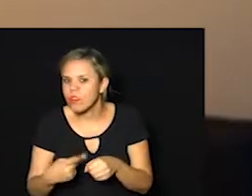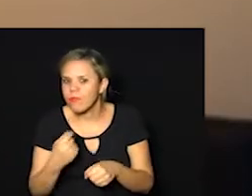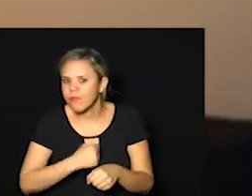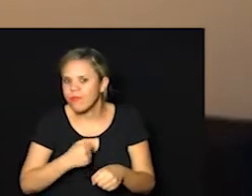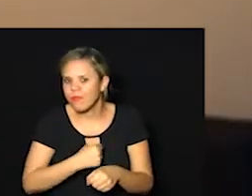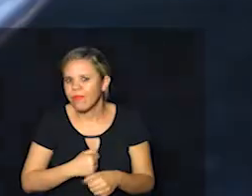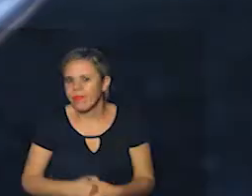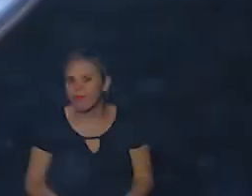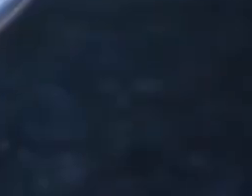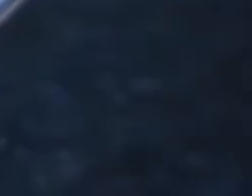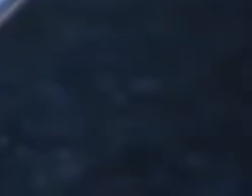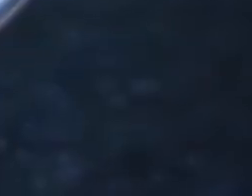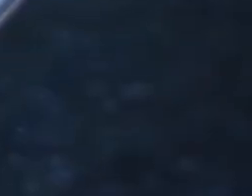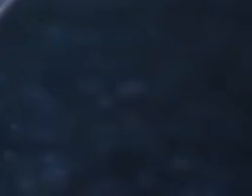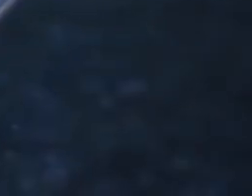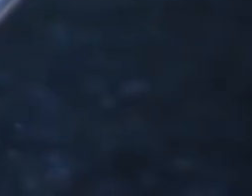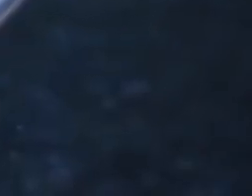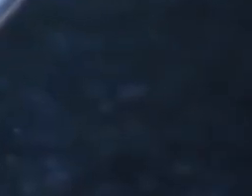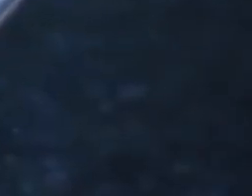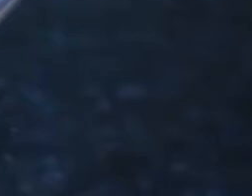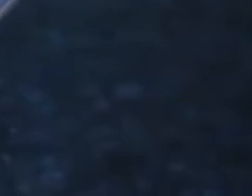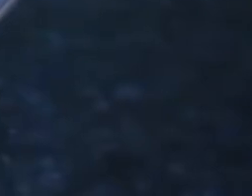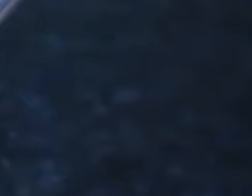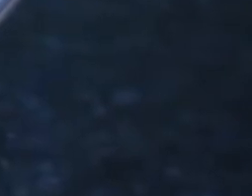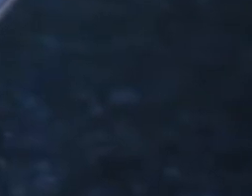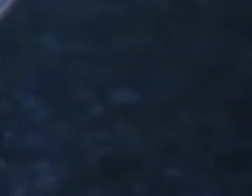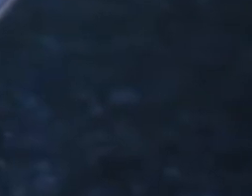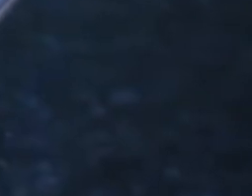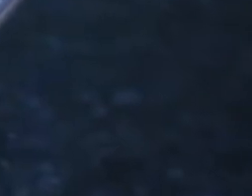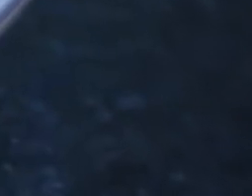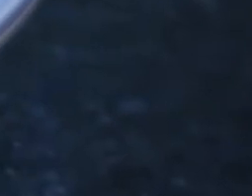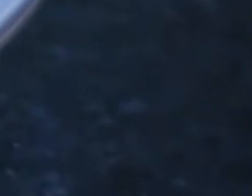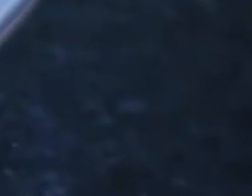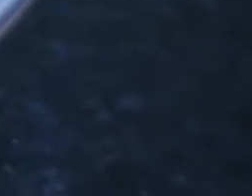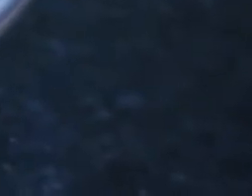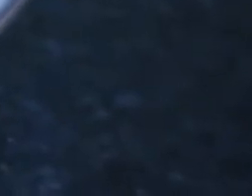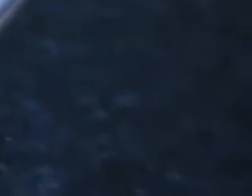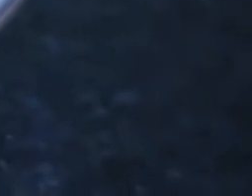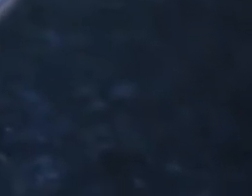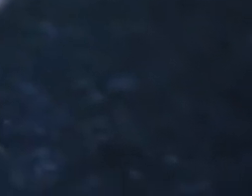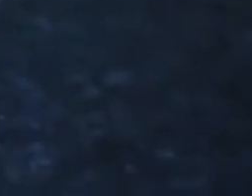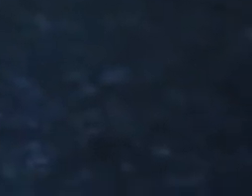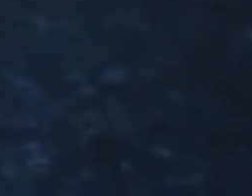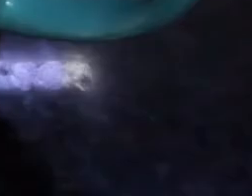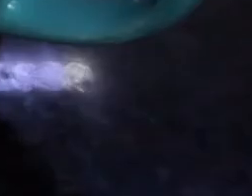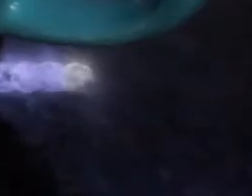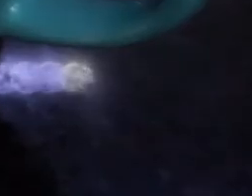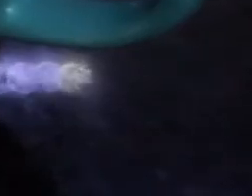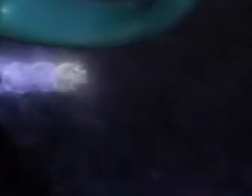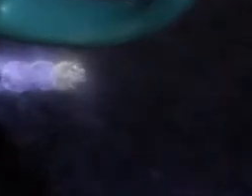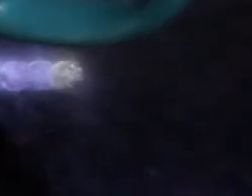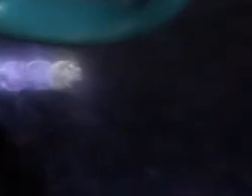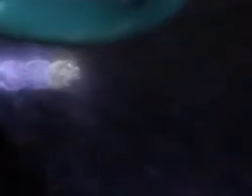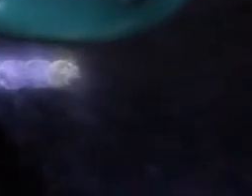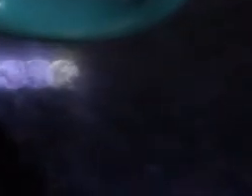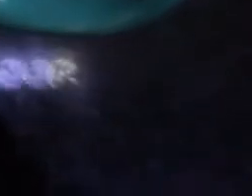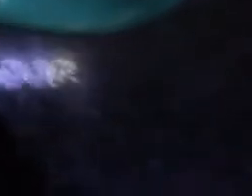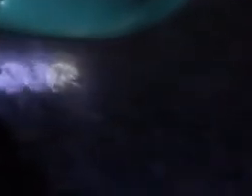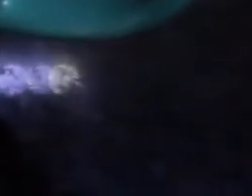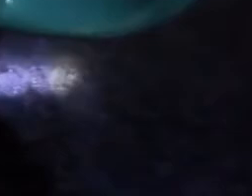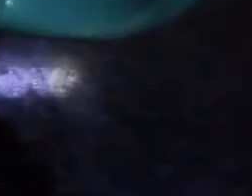dessa receita. Vão apenas 800 gramas de doce de leite,